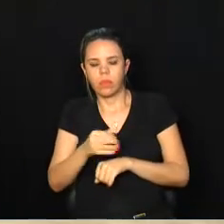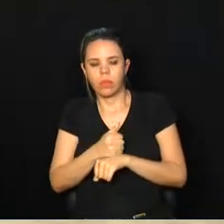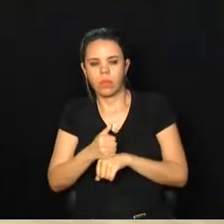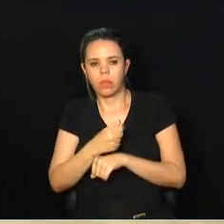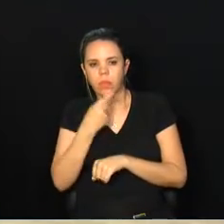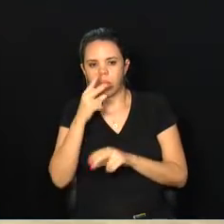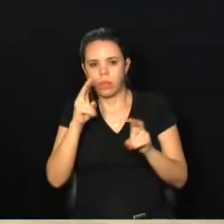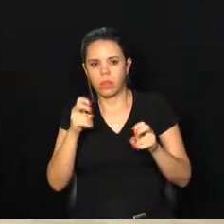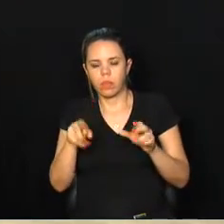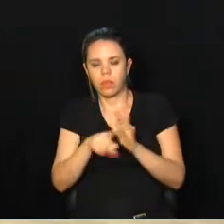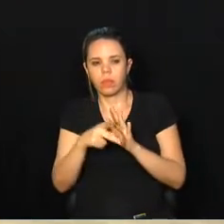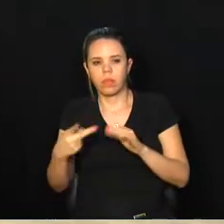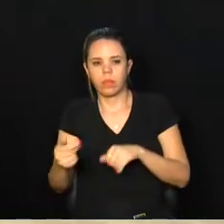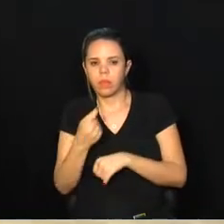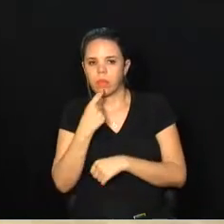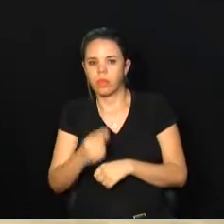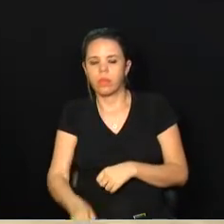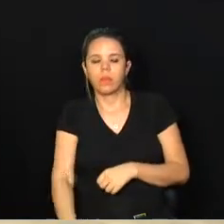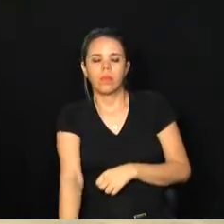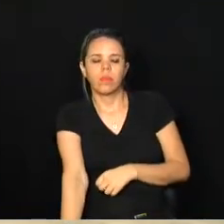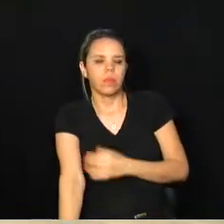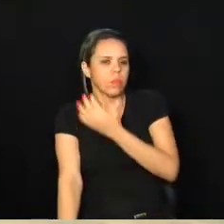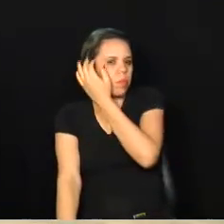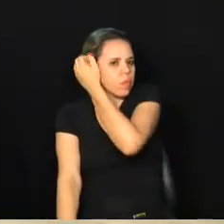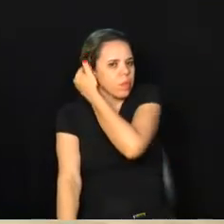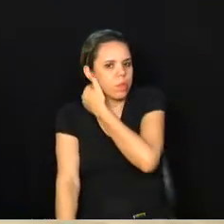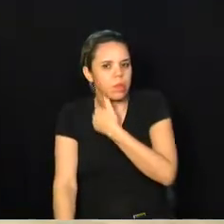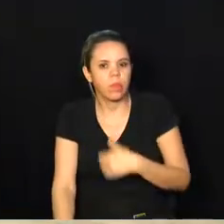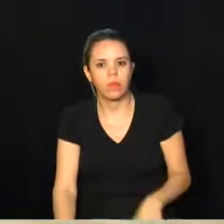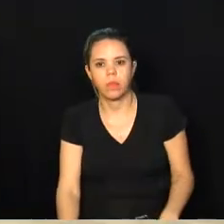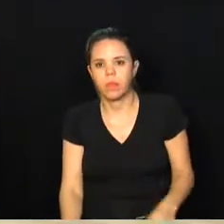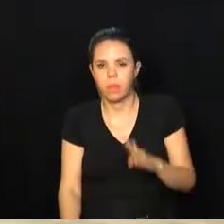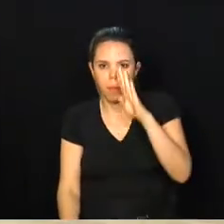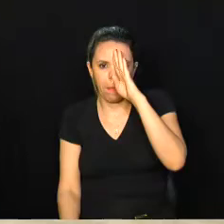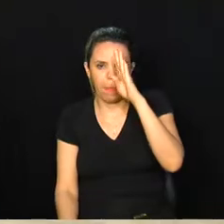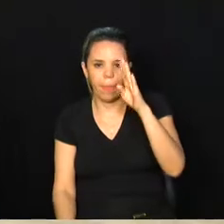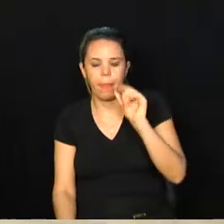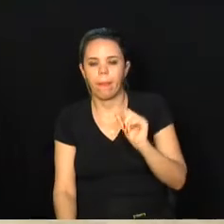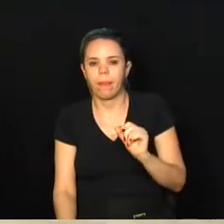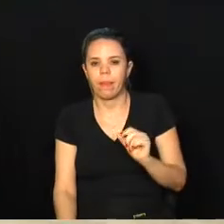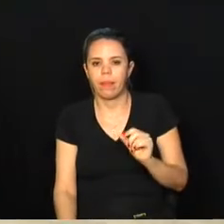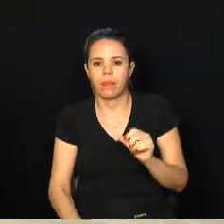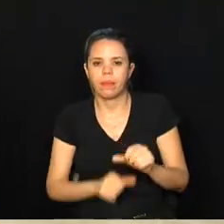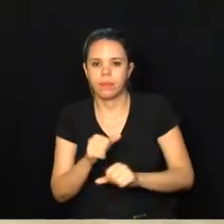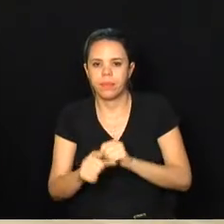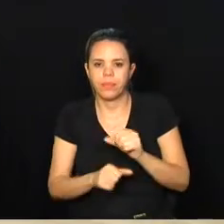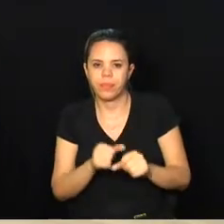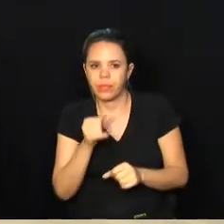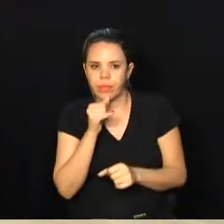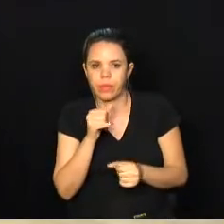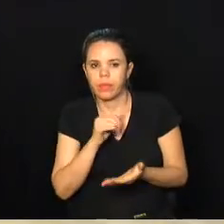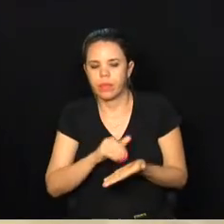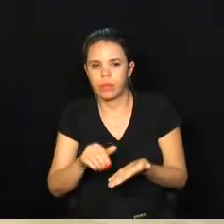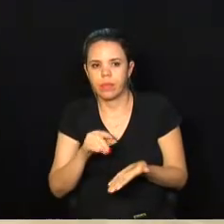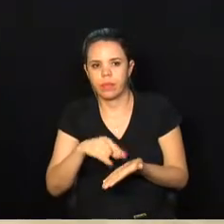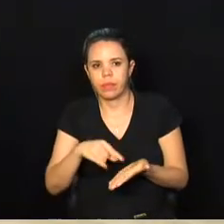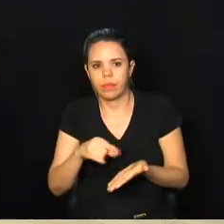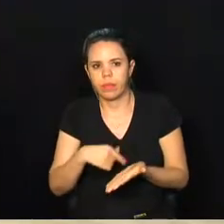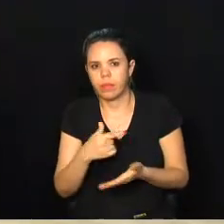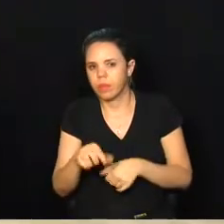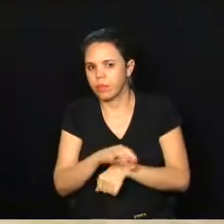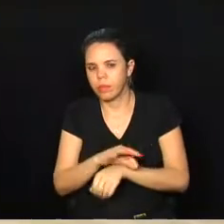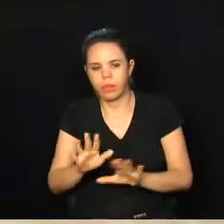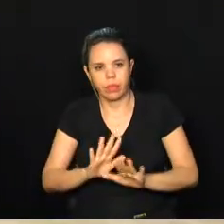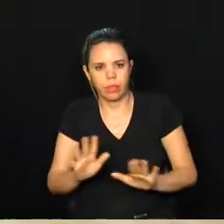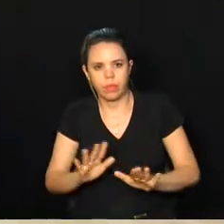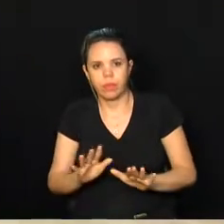falar especificamente de Campinas? Bom, o principal é que nós nos tornamos despachantes e deixamos de ser arquitetos, né?